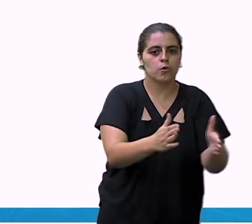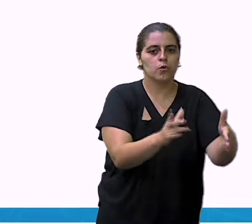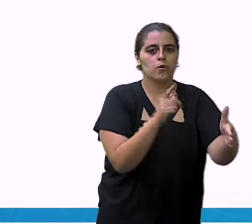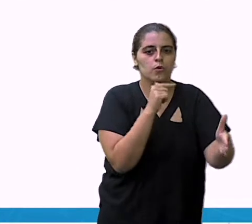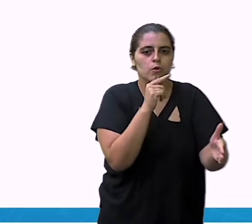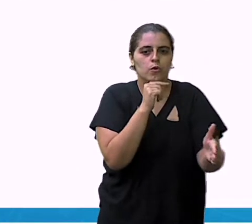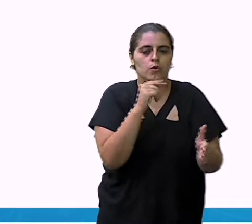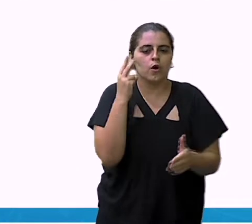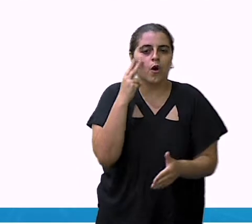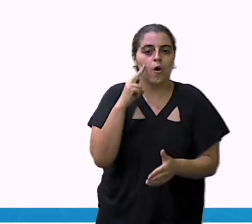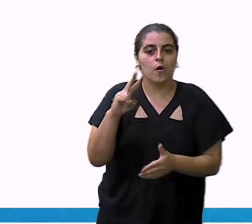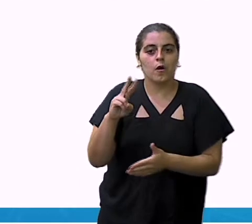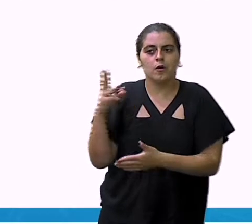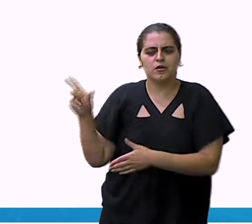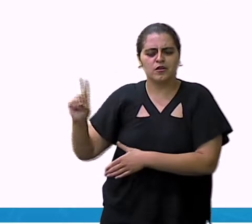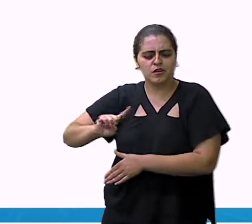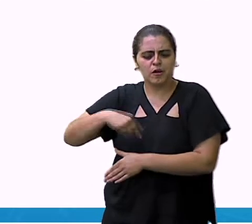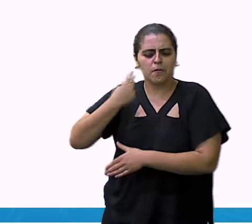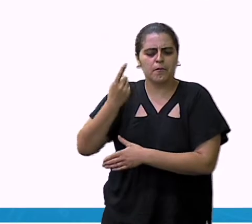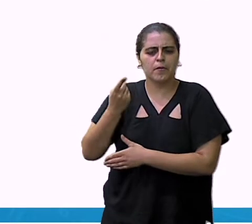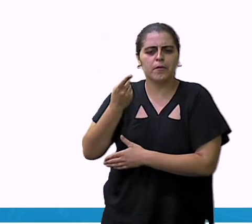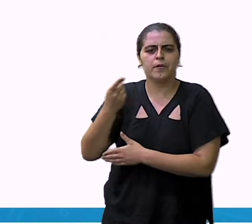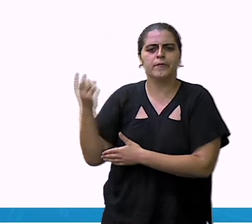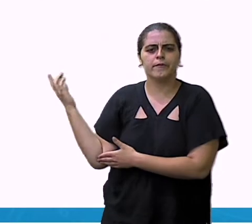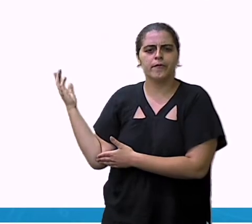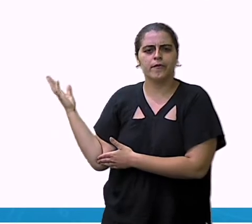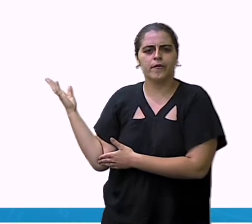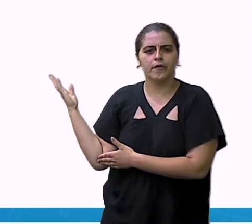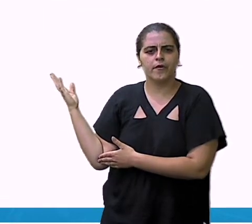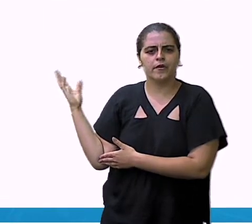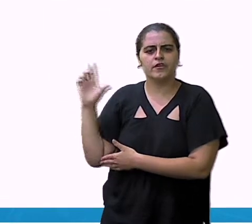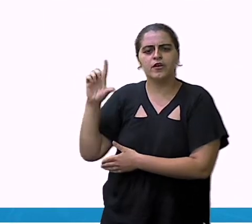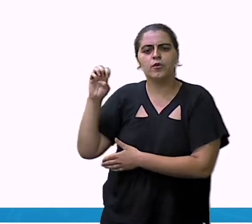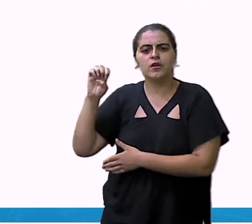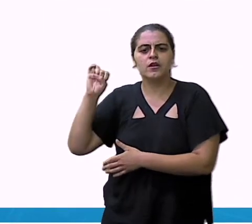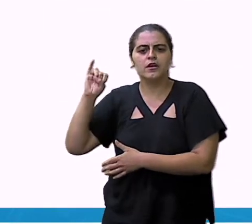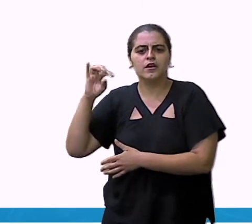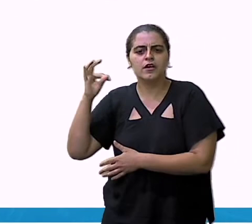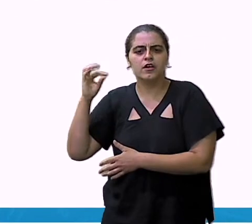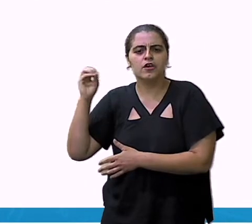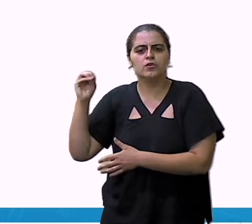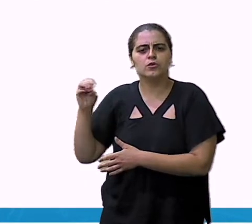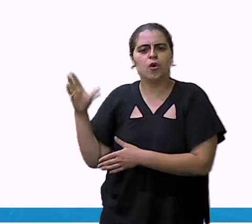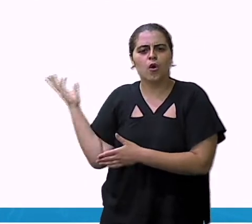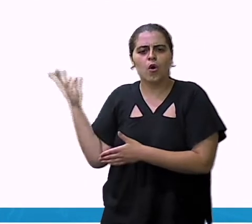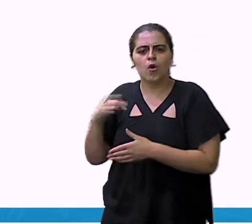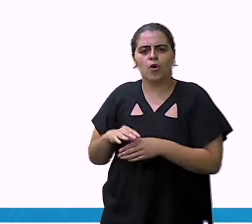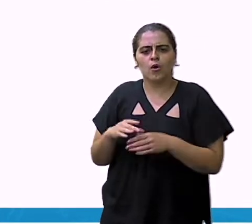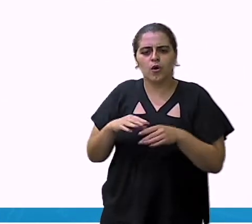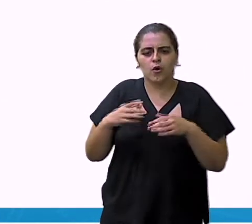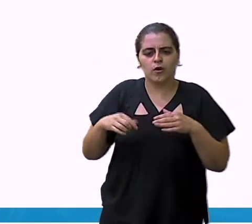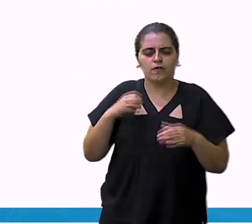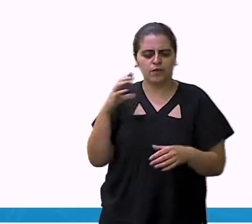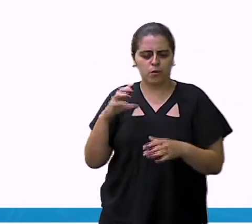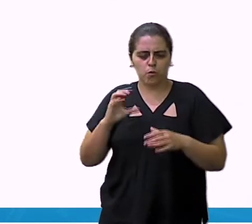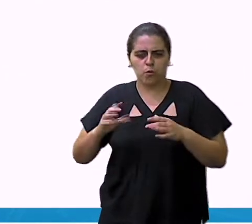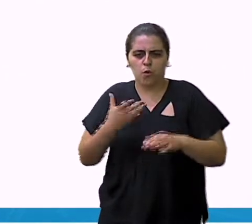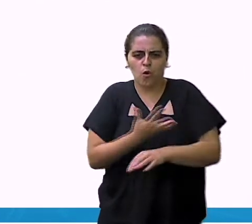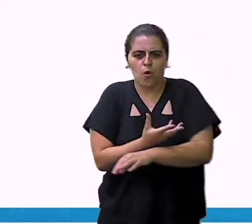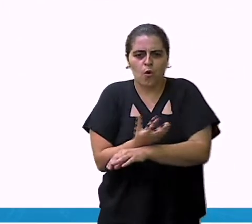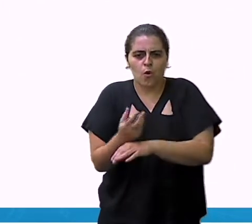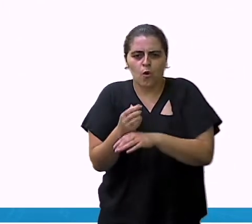existir. E aí depois, essas águas, elas vão ficando intensas, vai